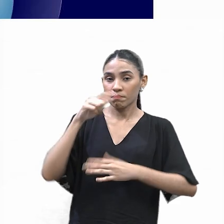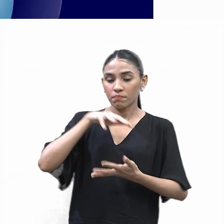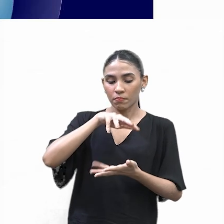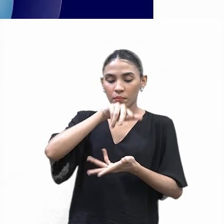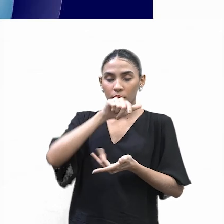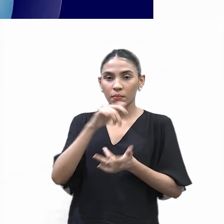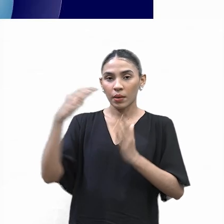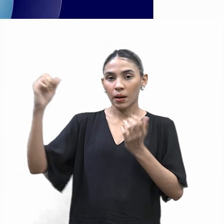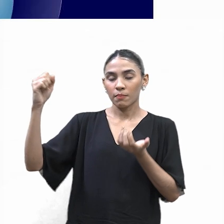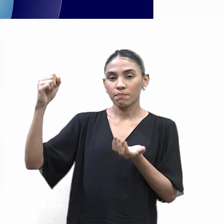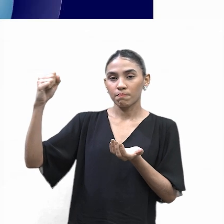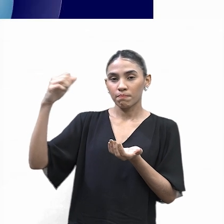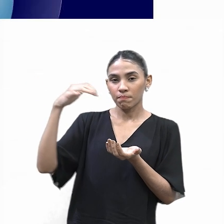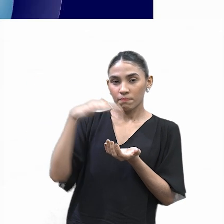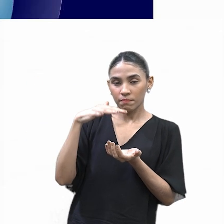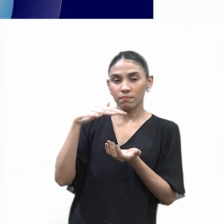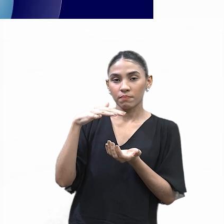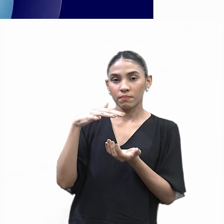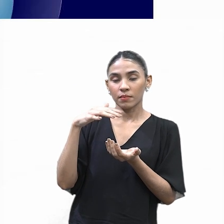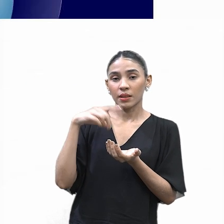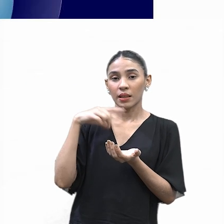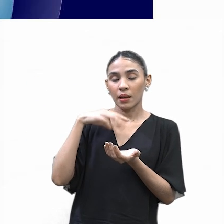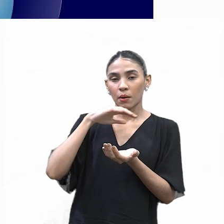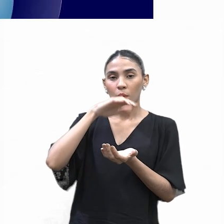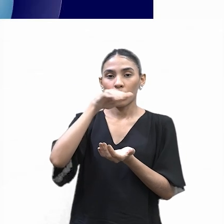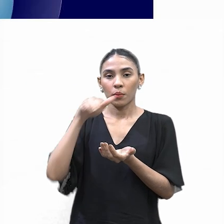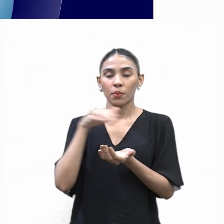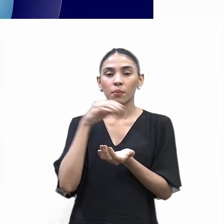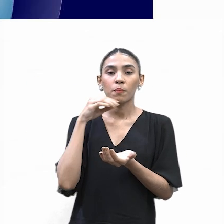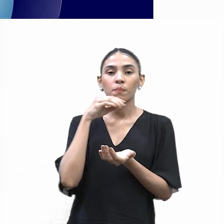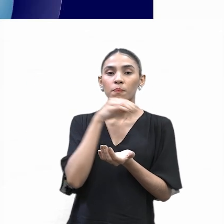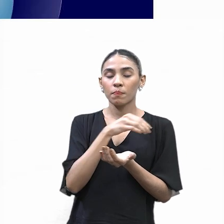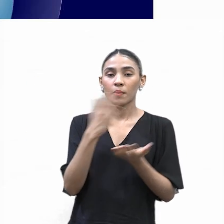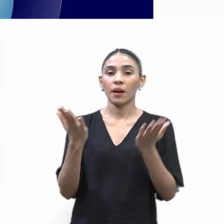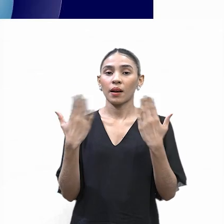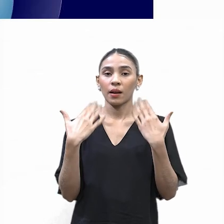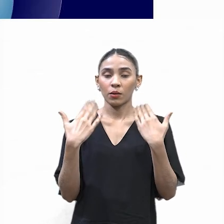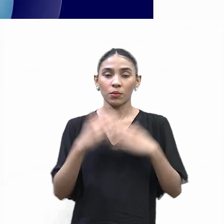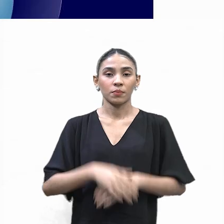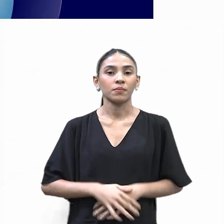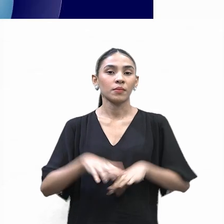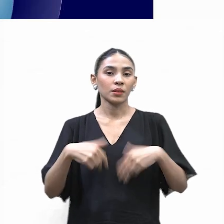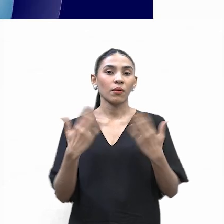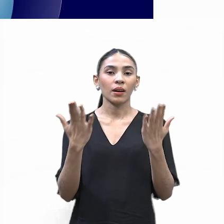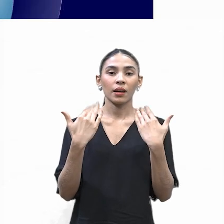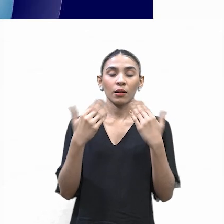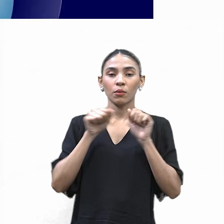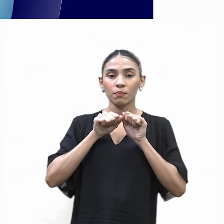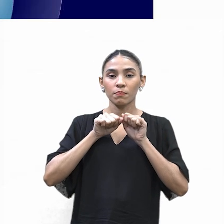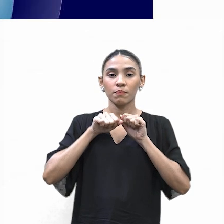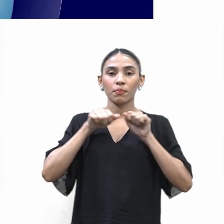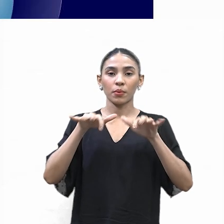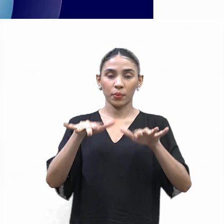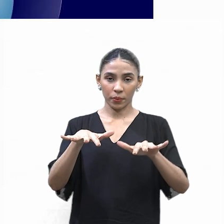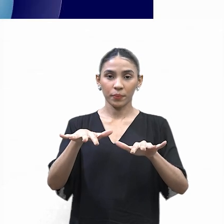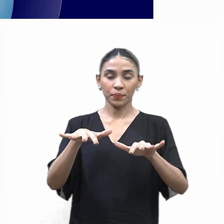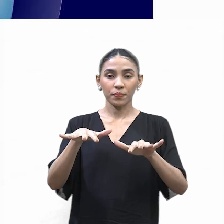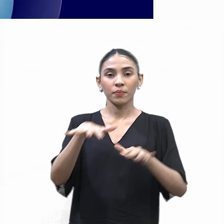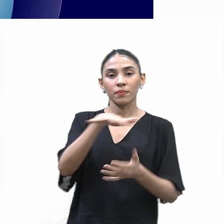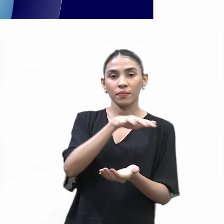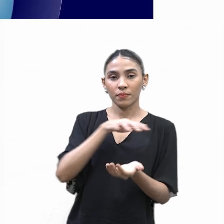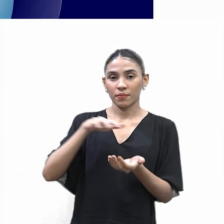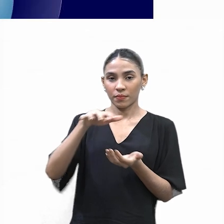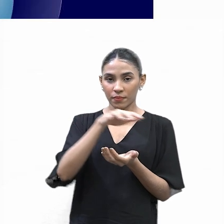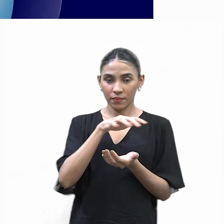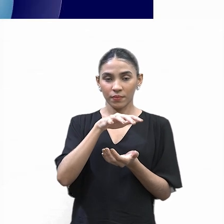superfície terrestre a aquece, a qual emite calor. Parte do calor emitido é irradiada ao espaço